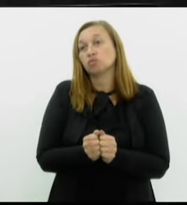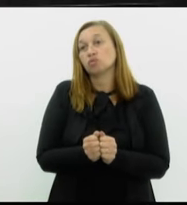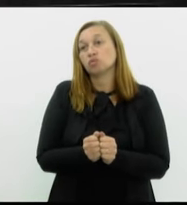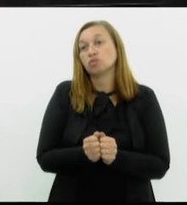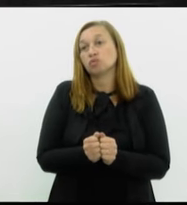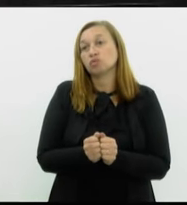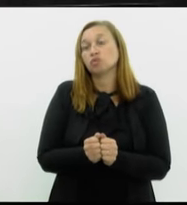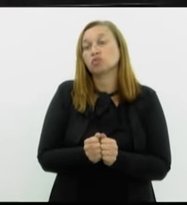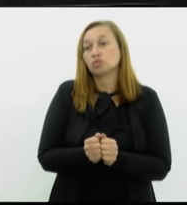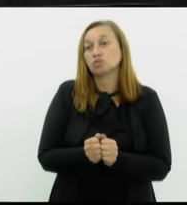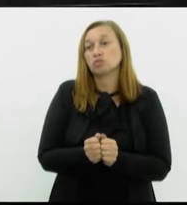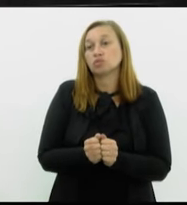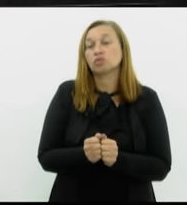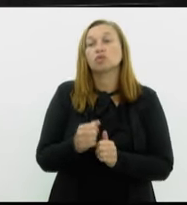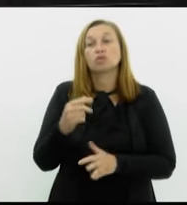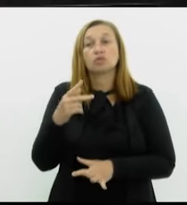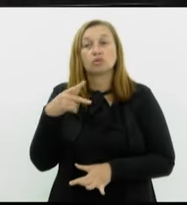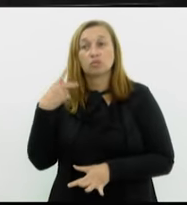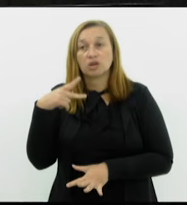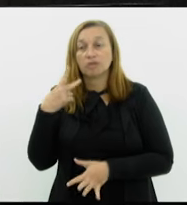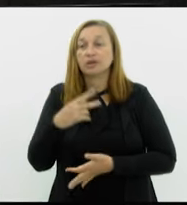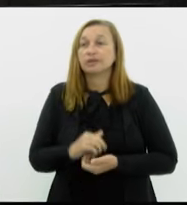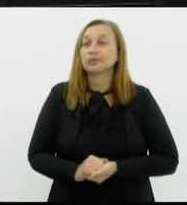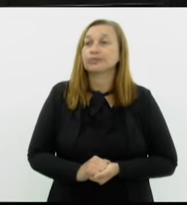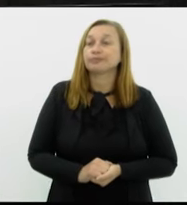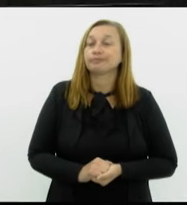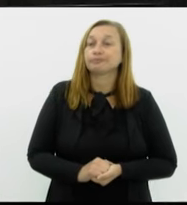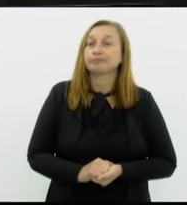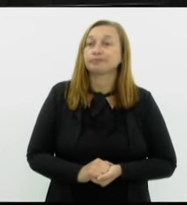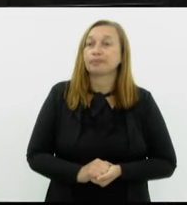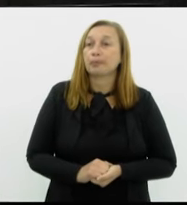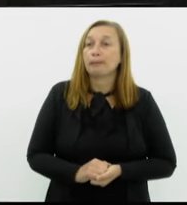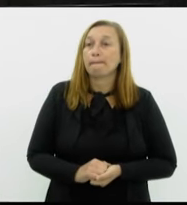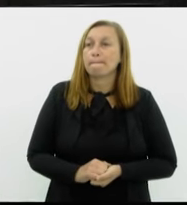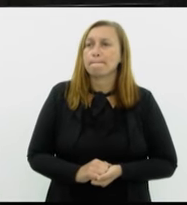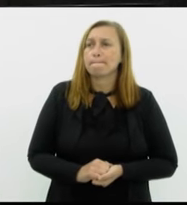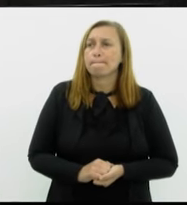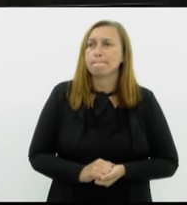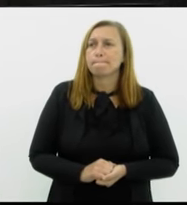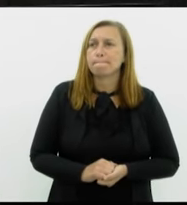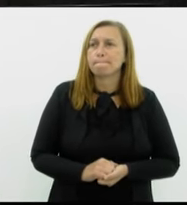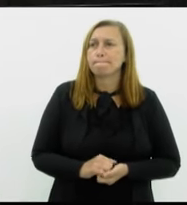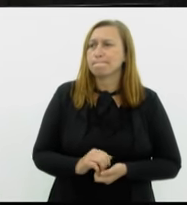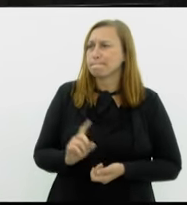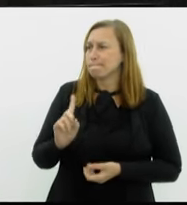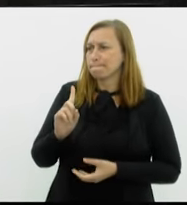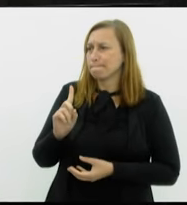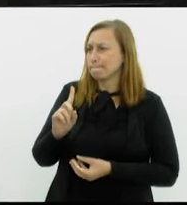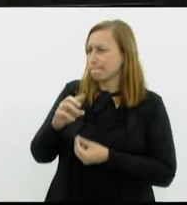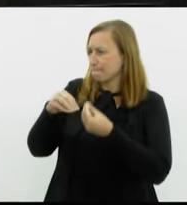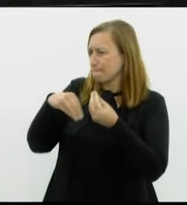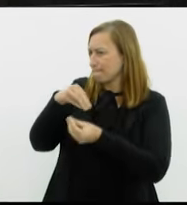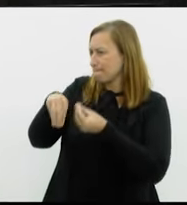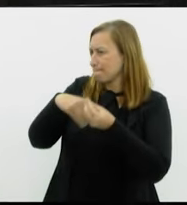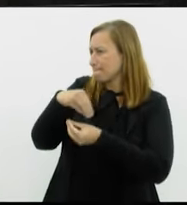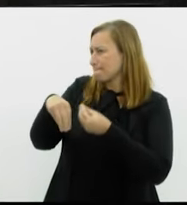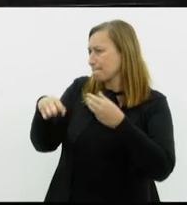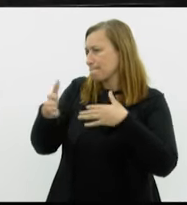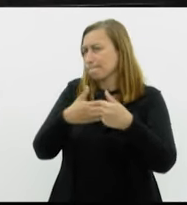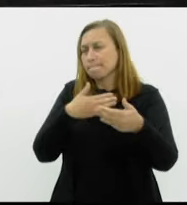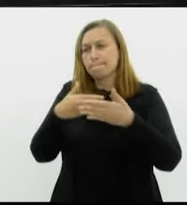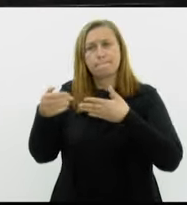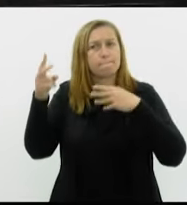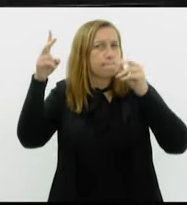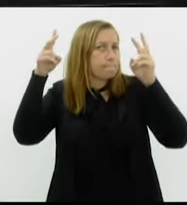o Parlamento, e que jamais esteve envolvida com qualquer